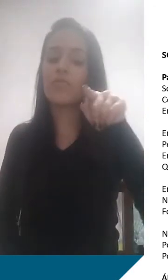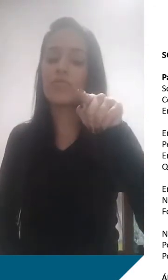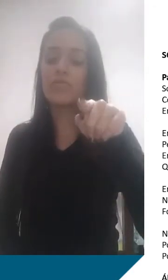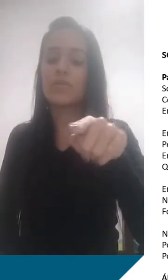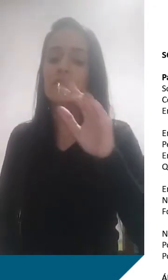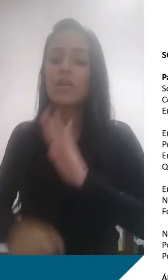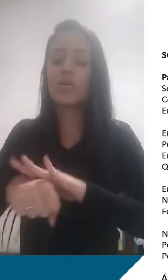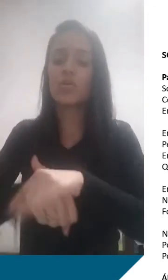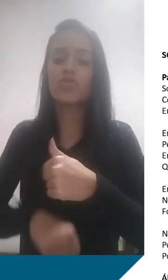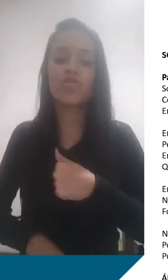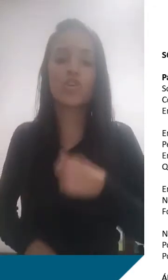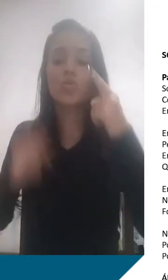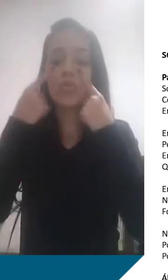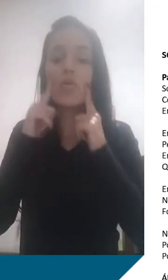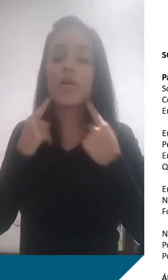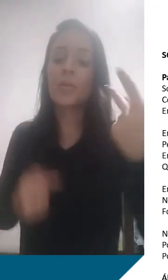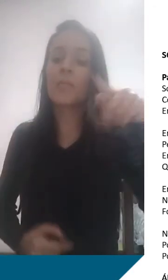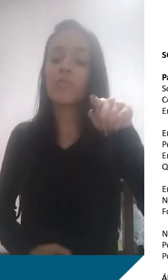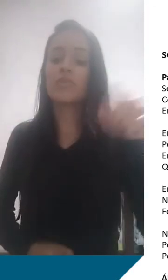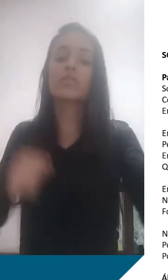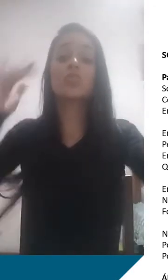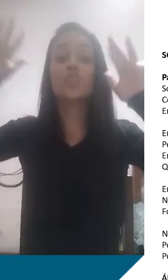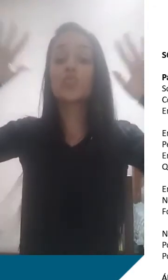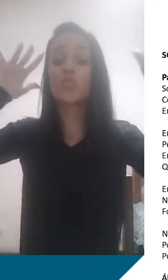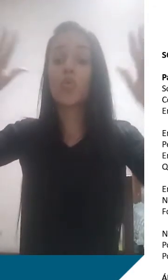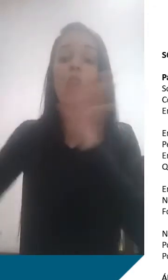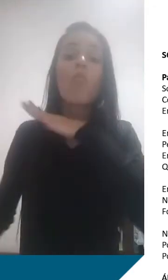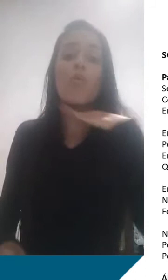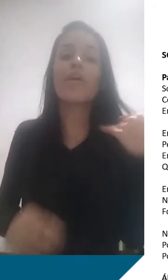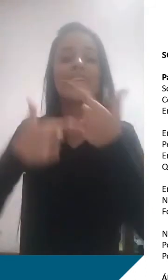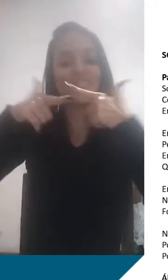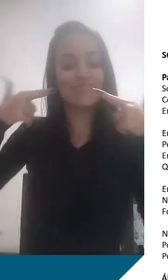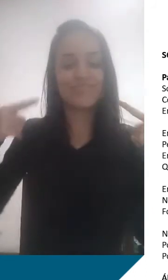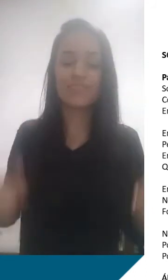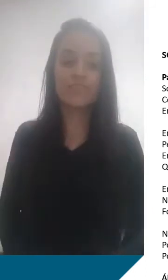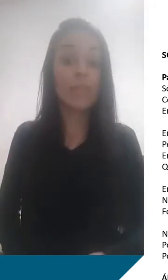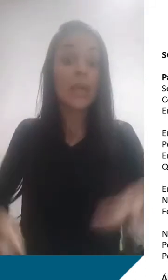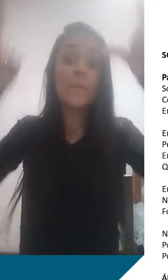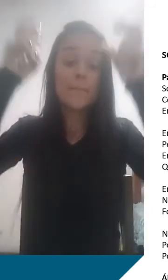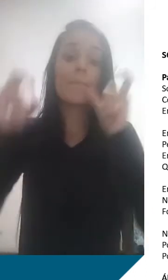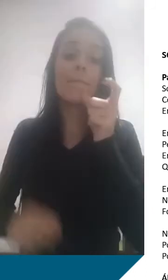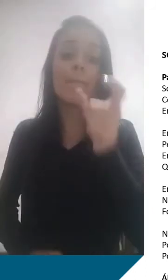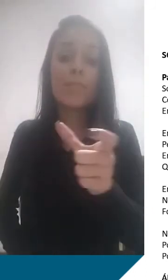sonhos morrerei sorrindo. Percebam as palavras virgem, anjo,